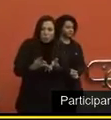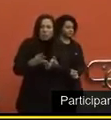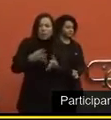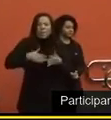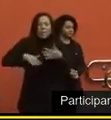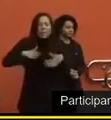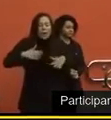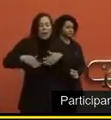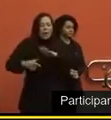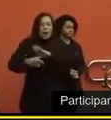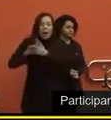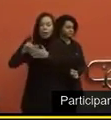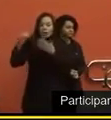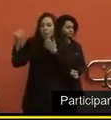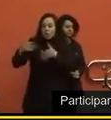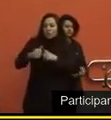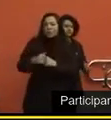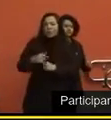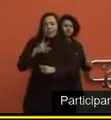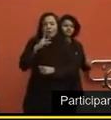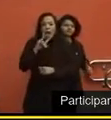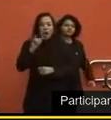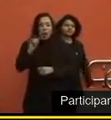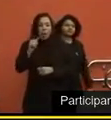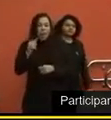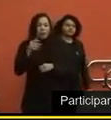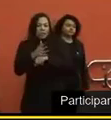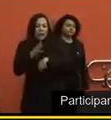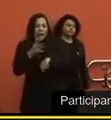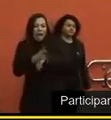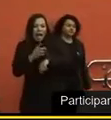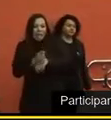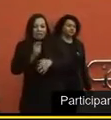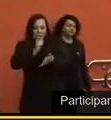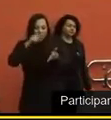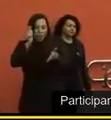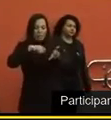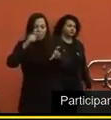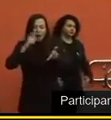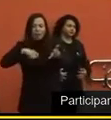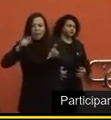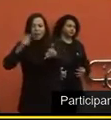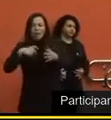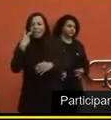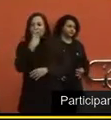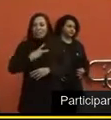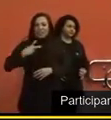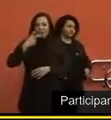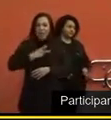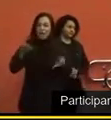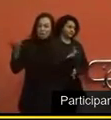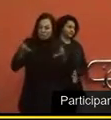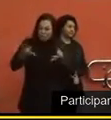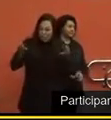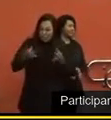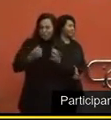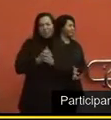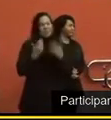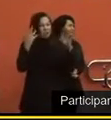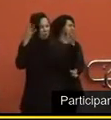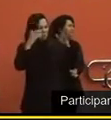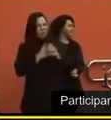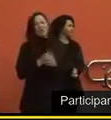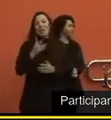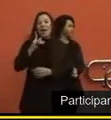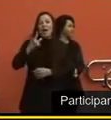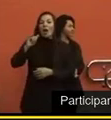prova. Um pai que treina com a filha e acerta várias questões da prova oral no dia anterior à prova. Um